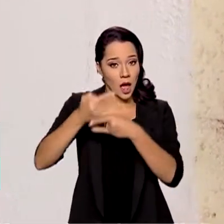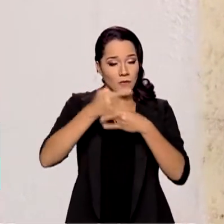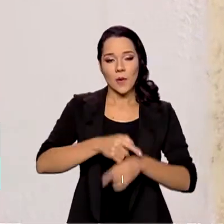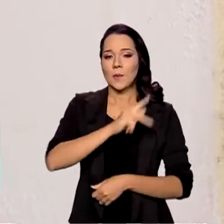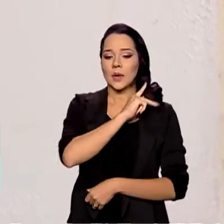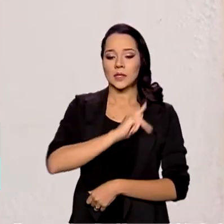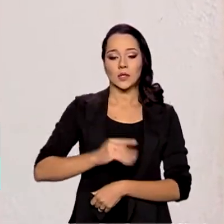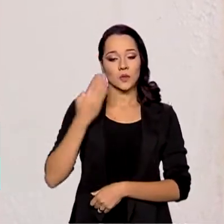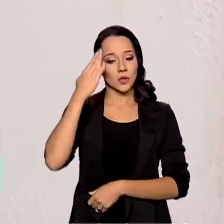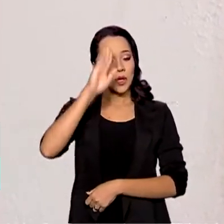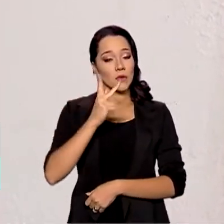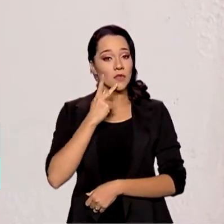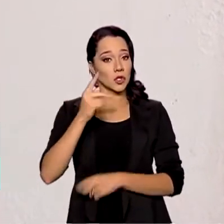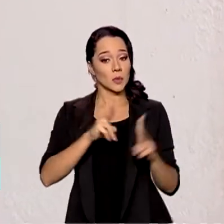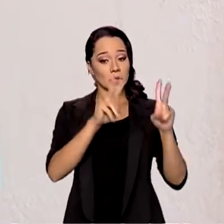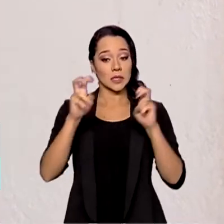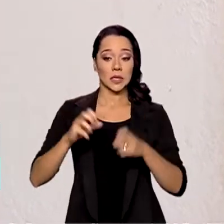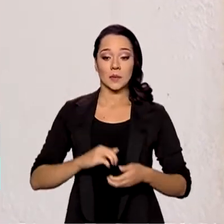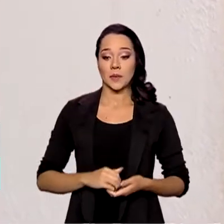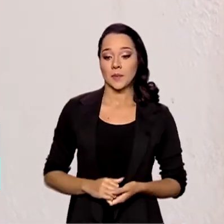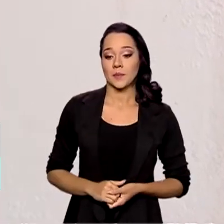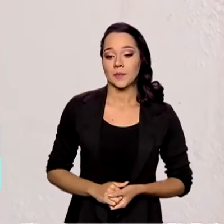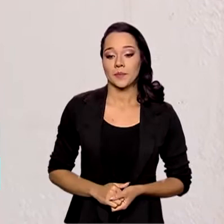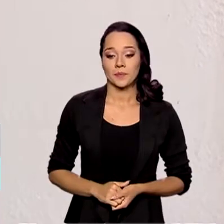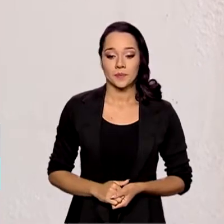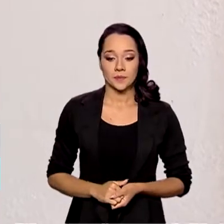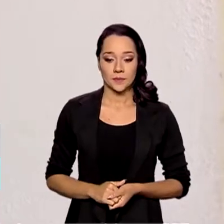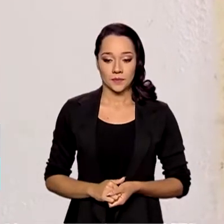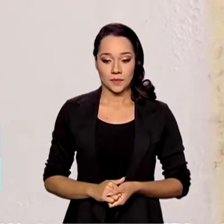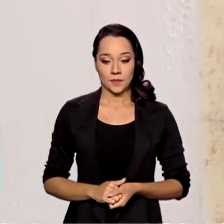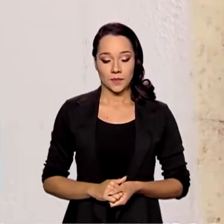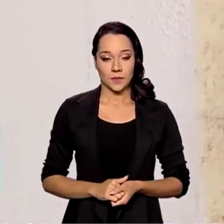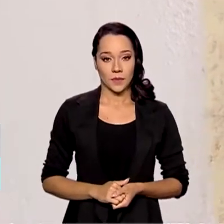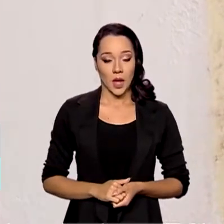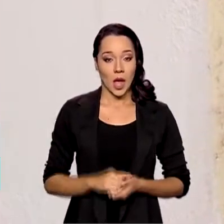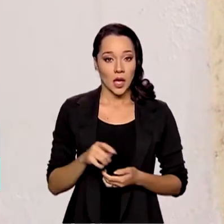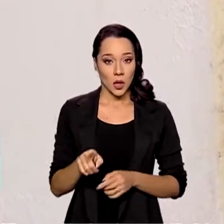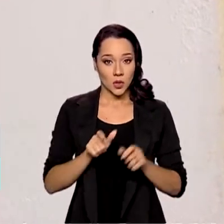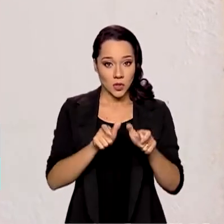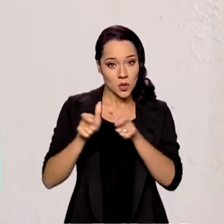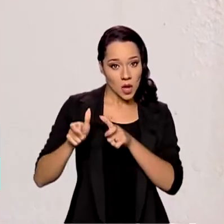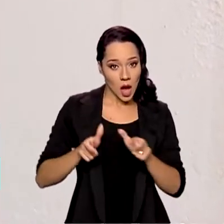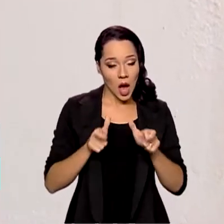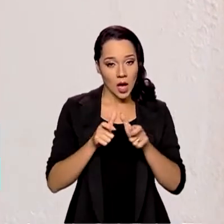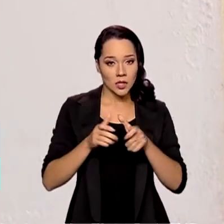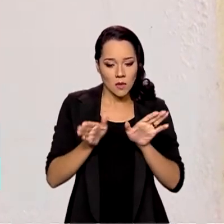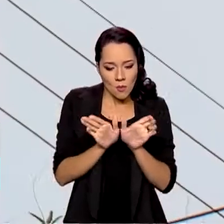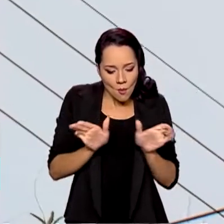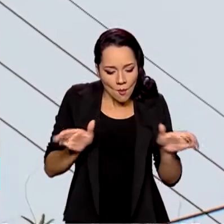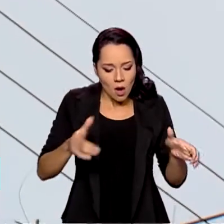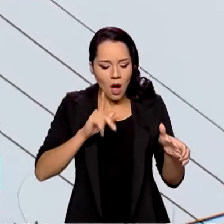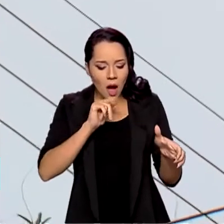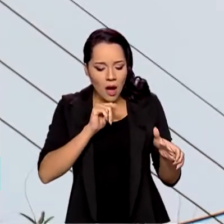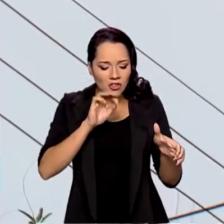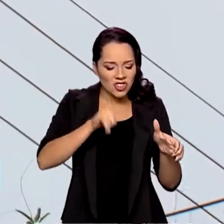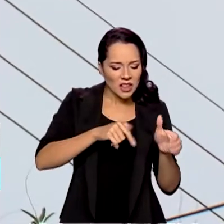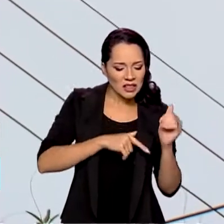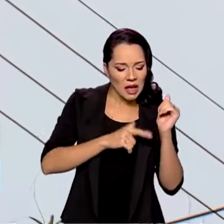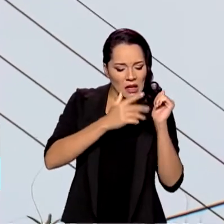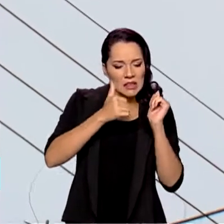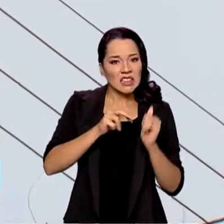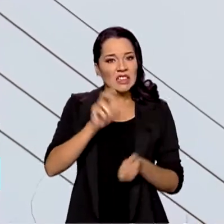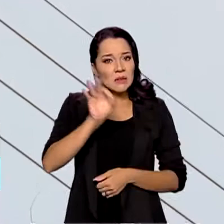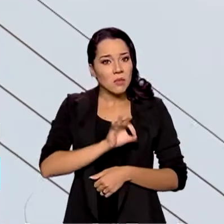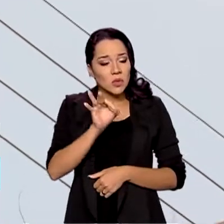Jair Bolsonaro falou sobre esse assunto. Em grande parte nessas represas, né? Já estamos na casa de